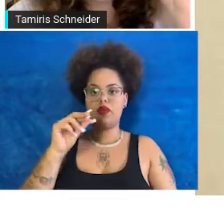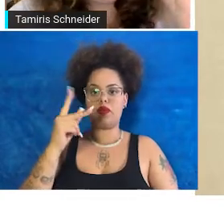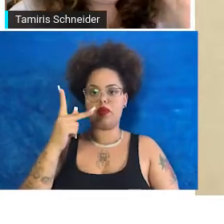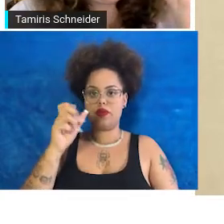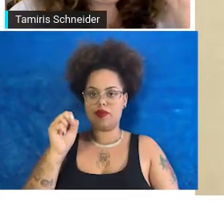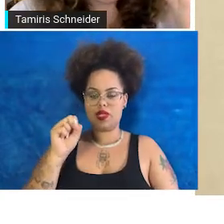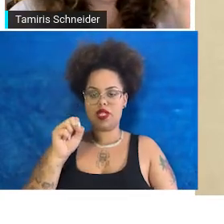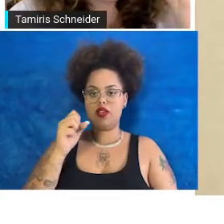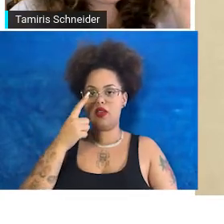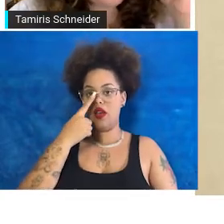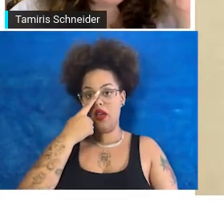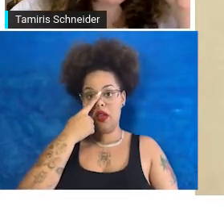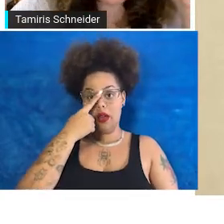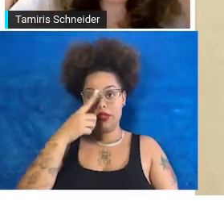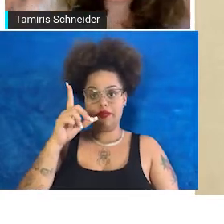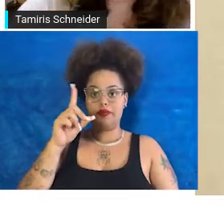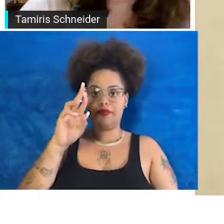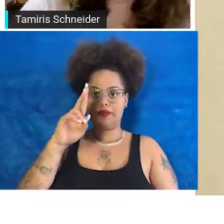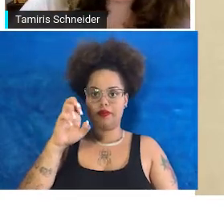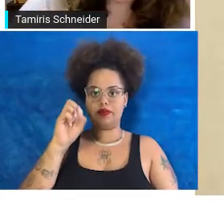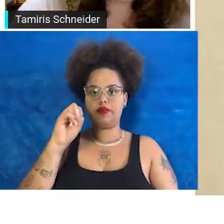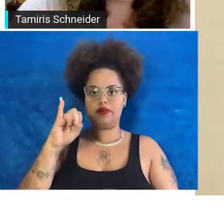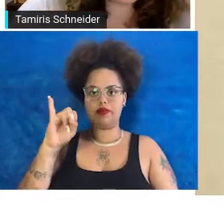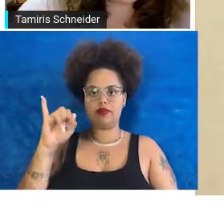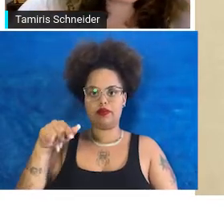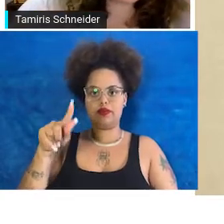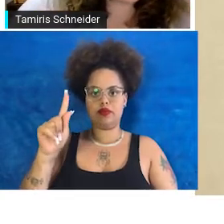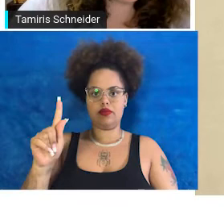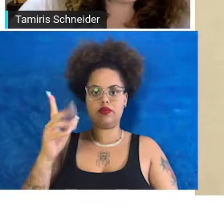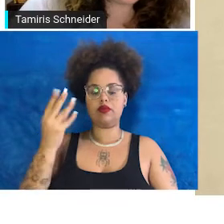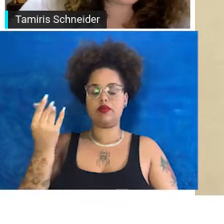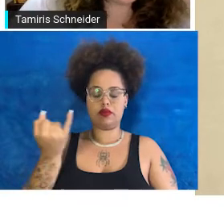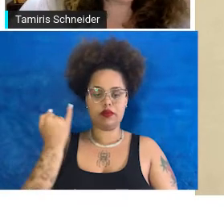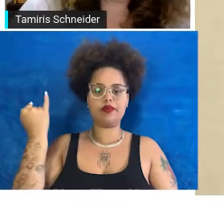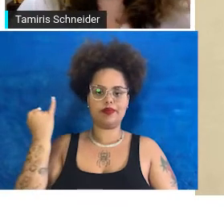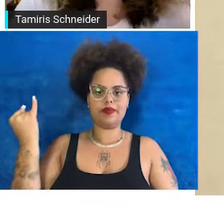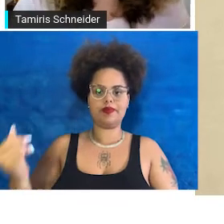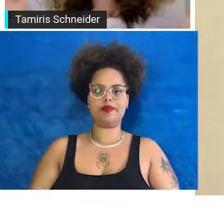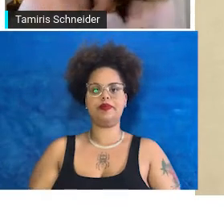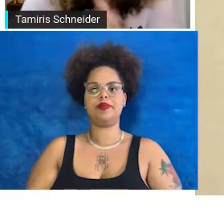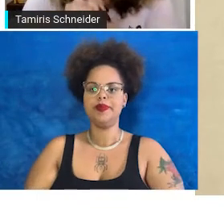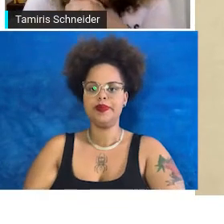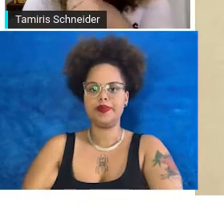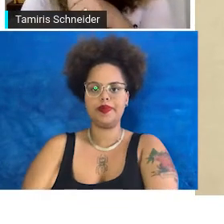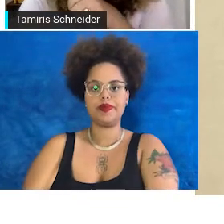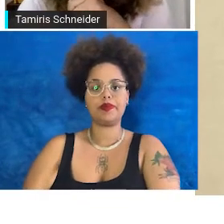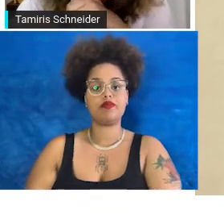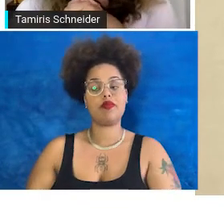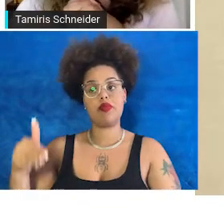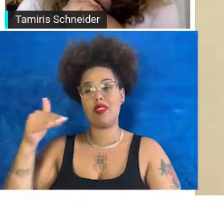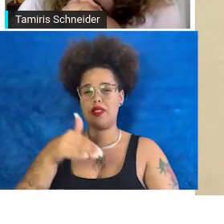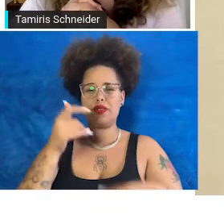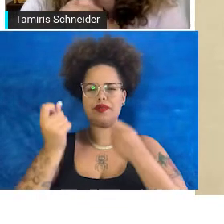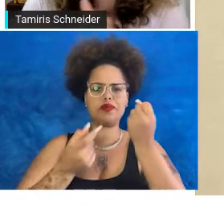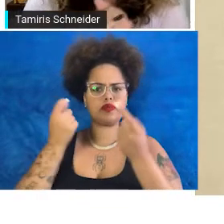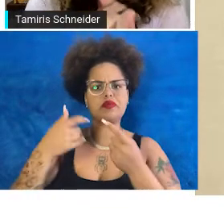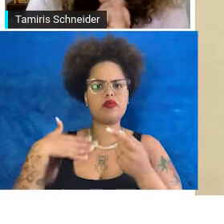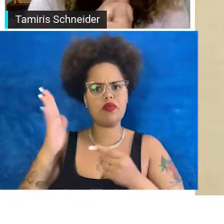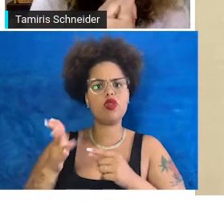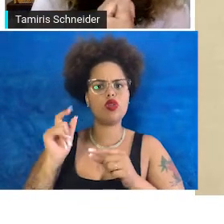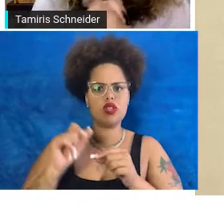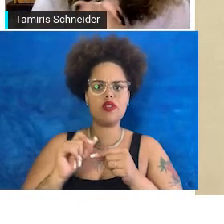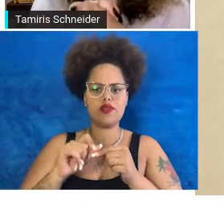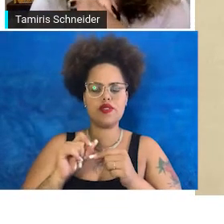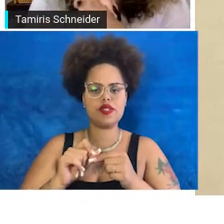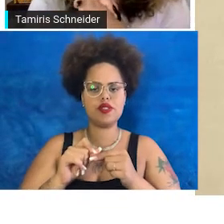e dressing, né? Muito importante. Aí vem algumas coisas que eu já fiz, inclusive o